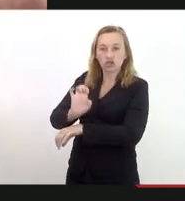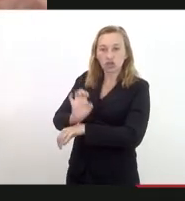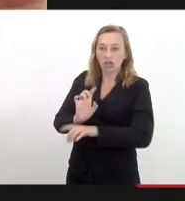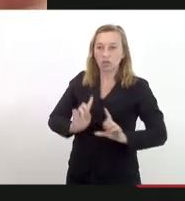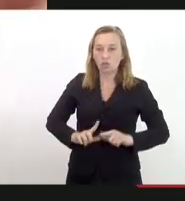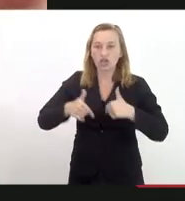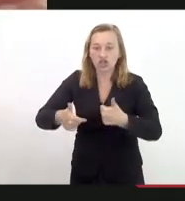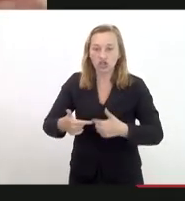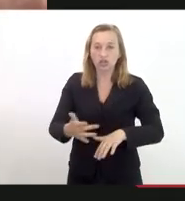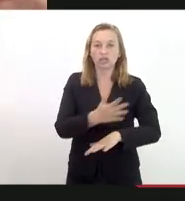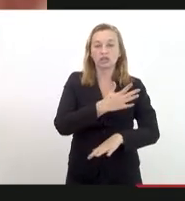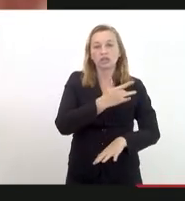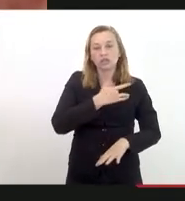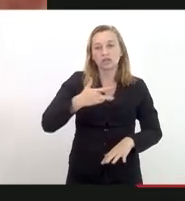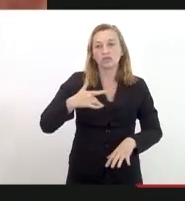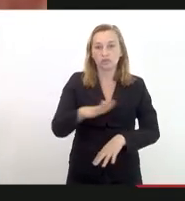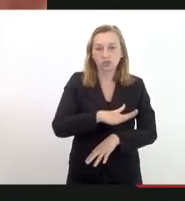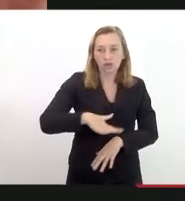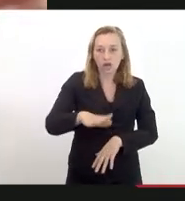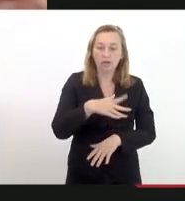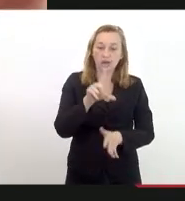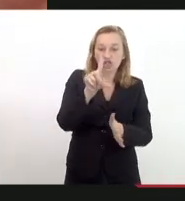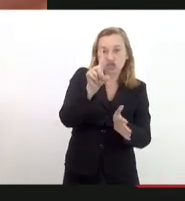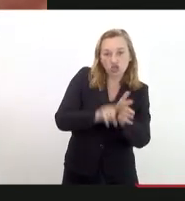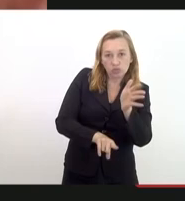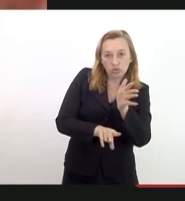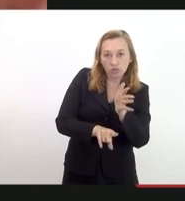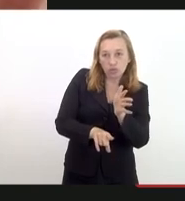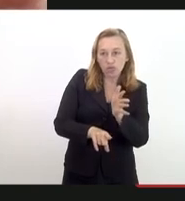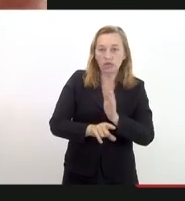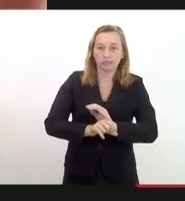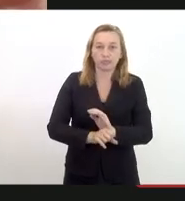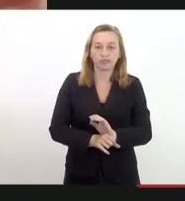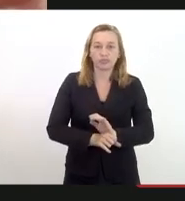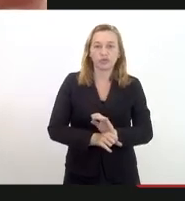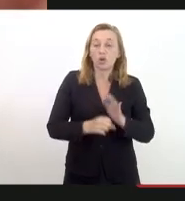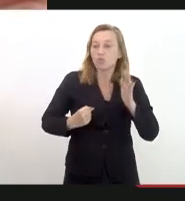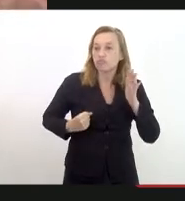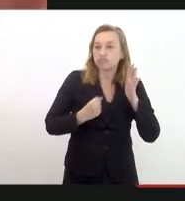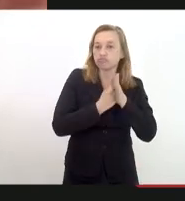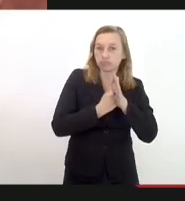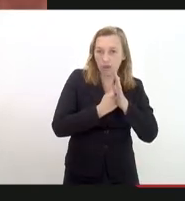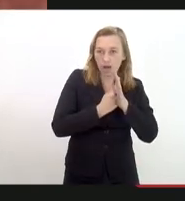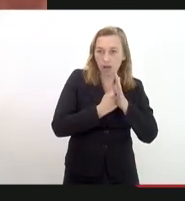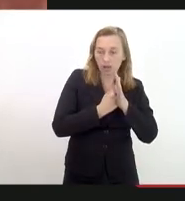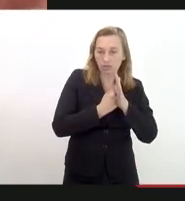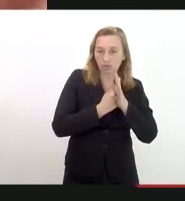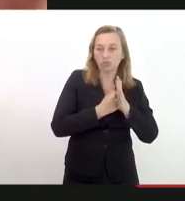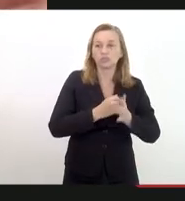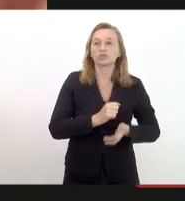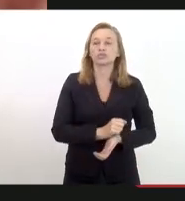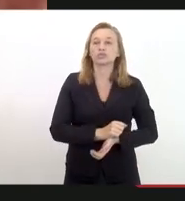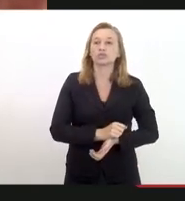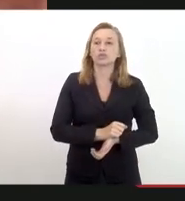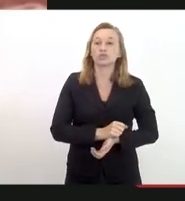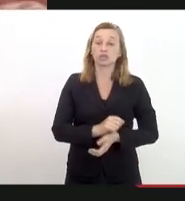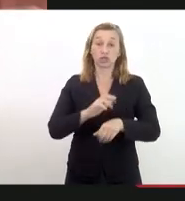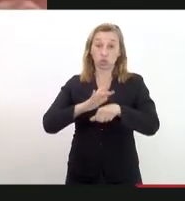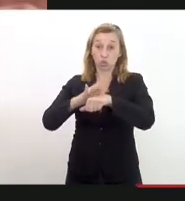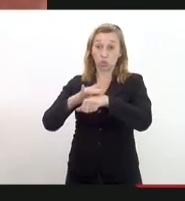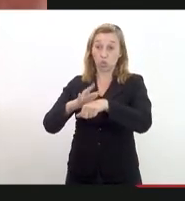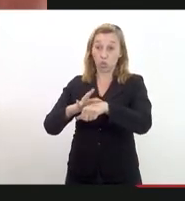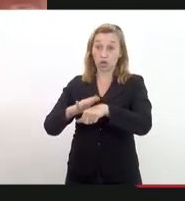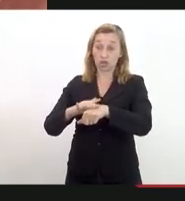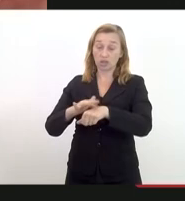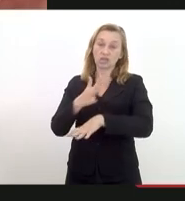da área de saúde para poder diminuir o impacto dessa doença